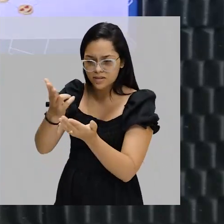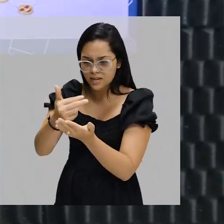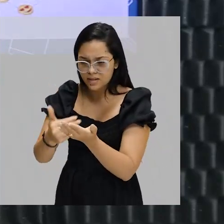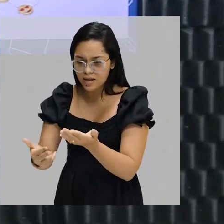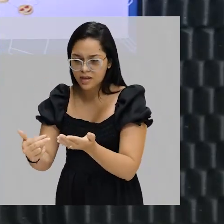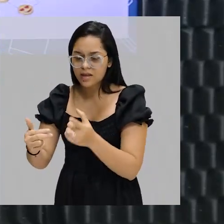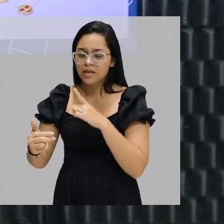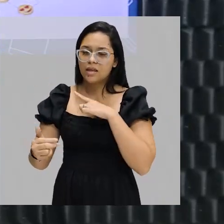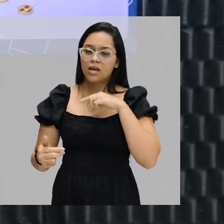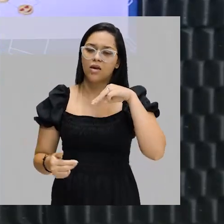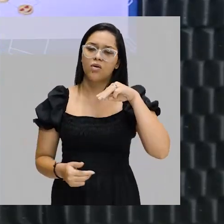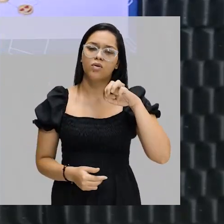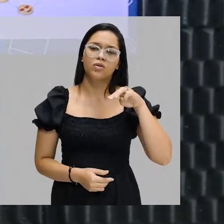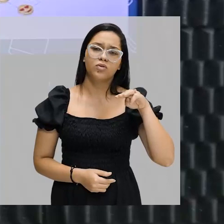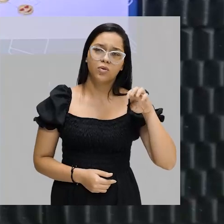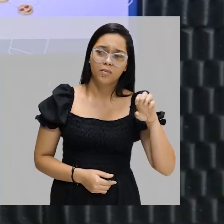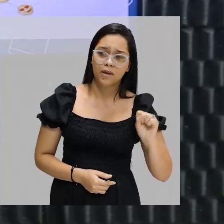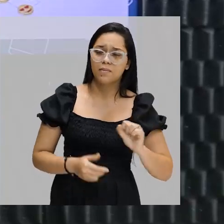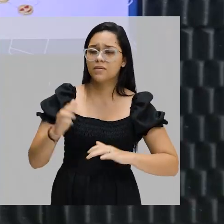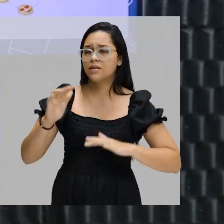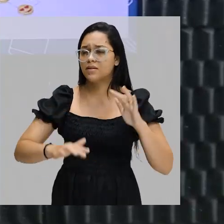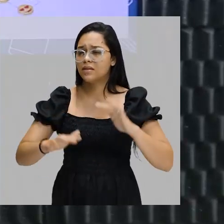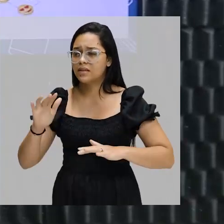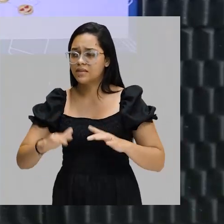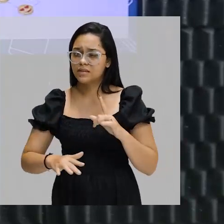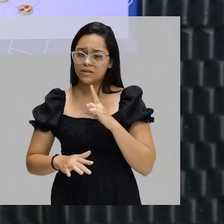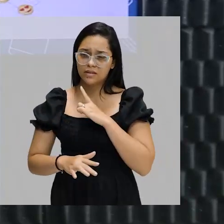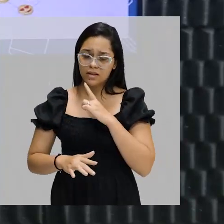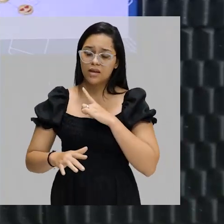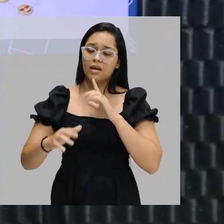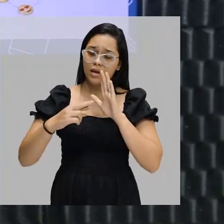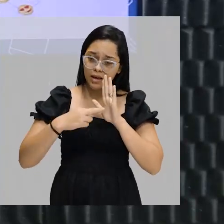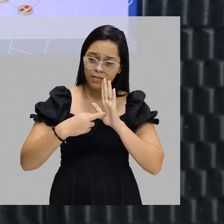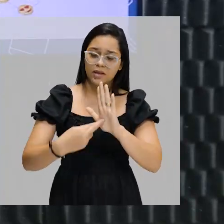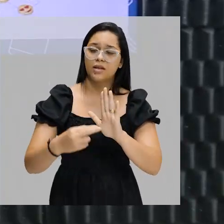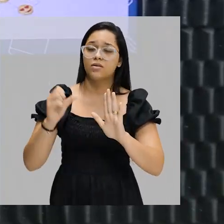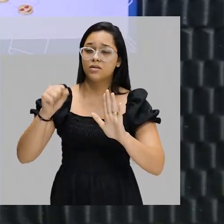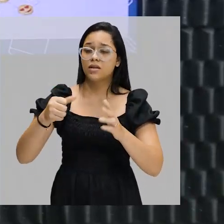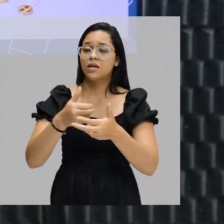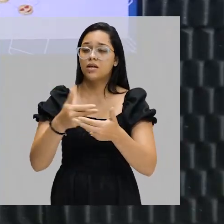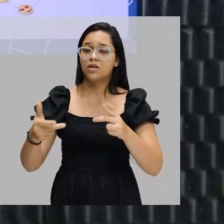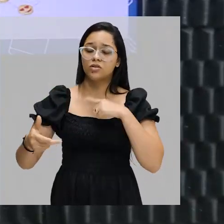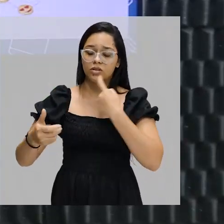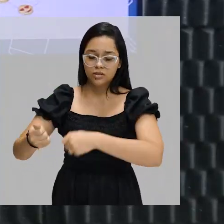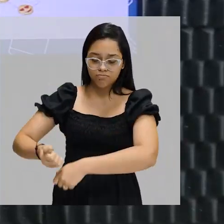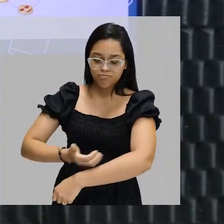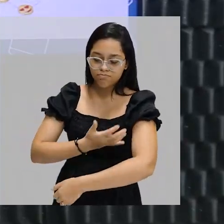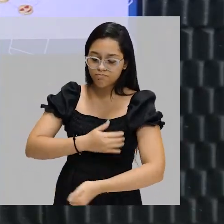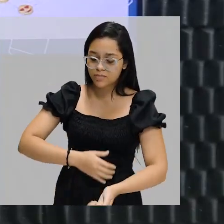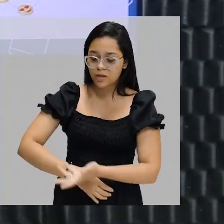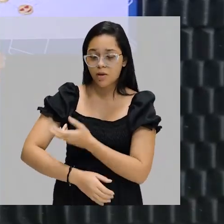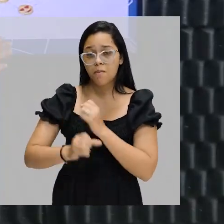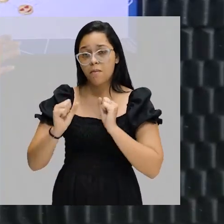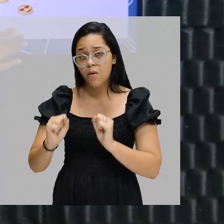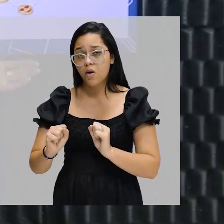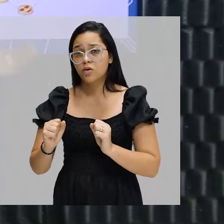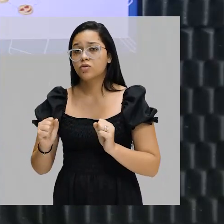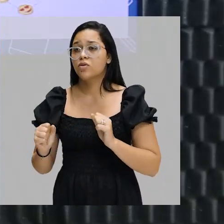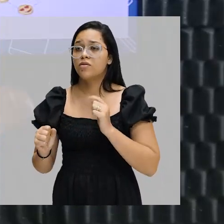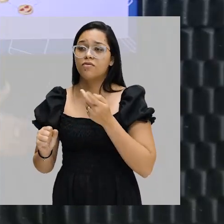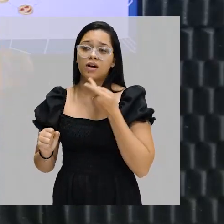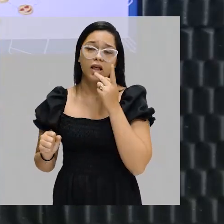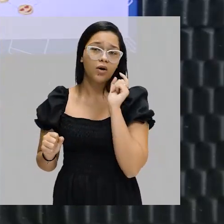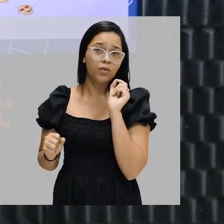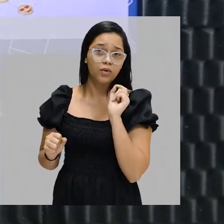os memes que em muitas vezes representam as nossas emoções então eu posso seguramente dizer